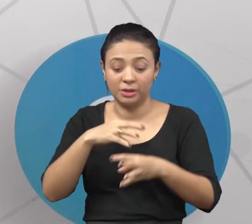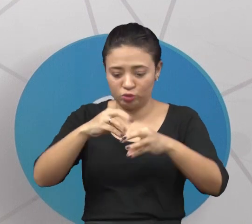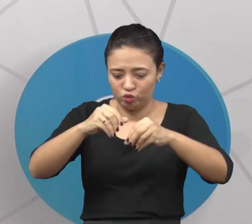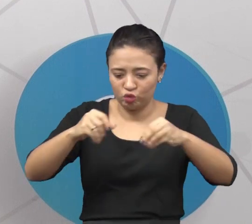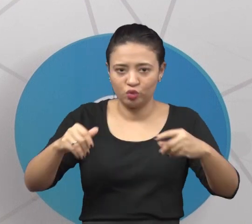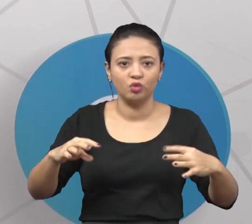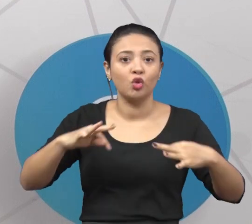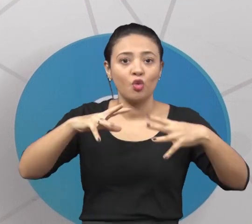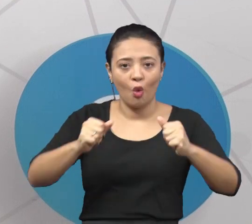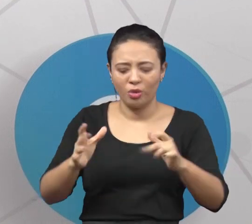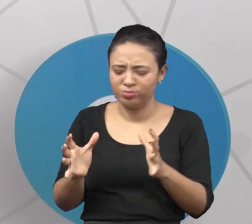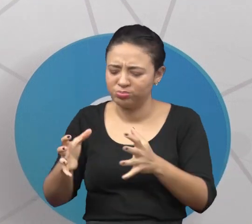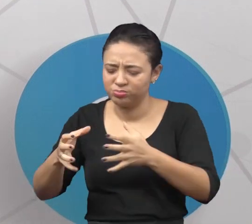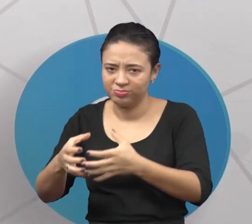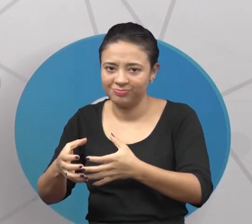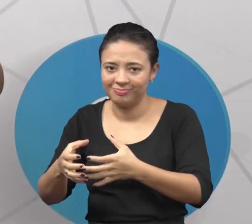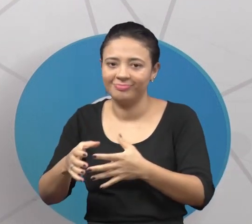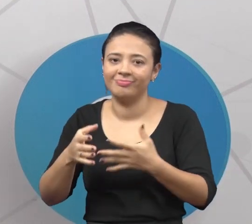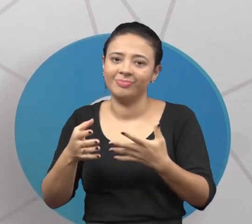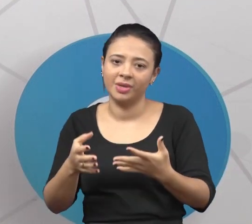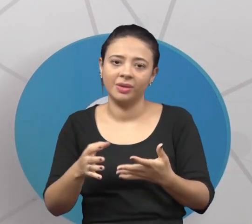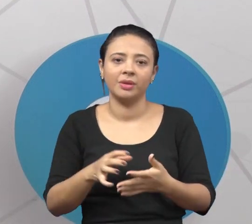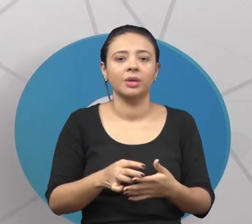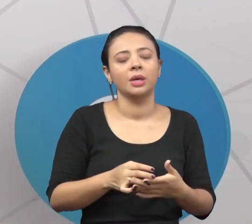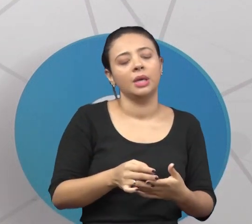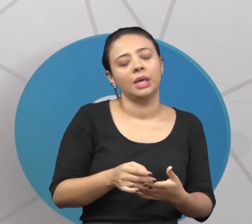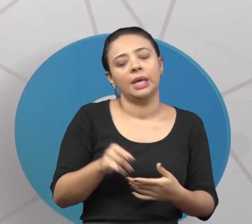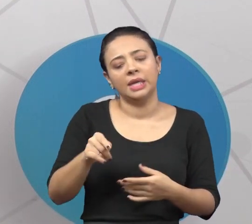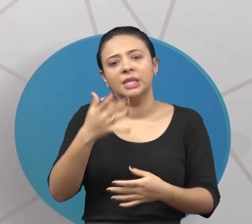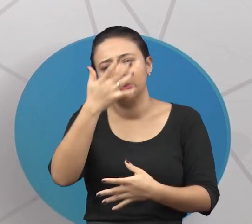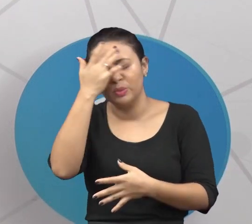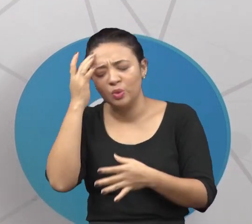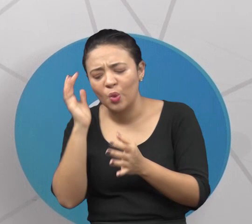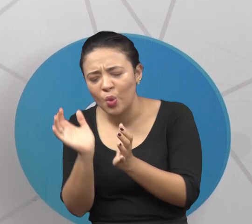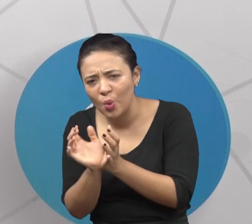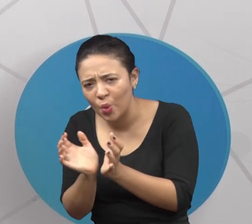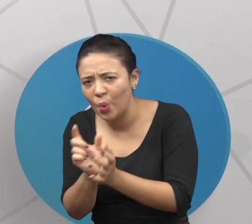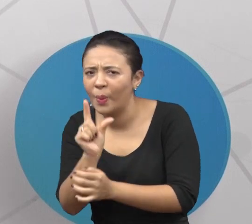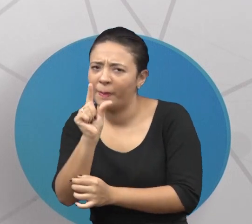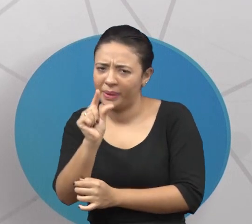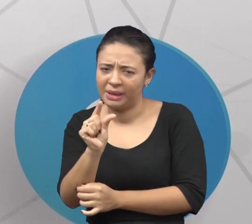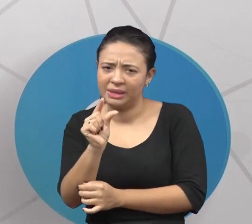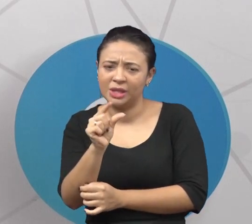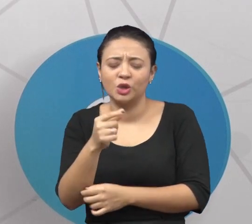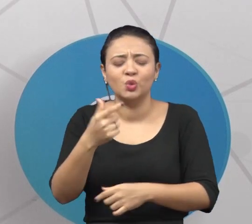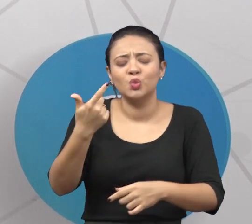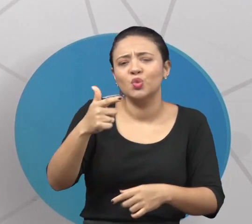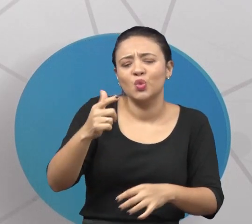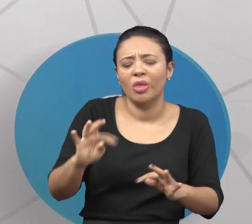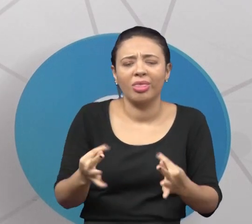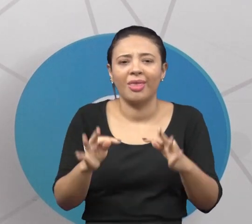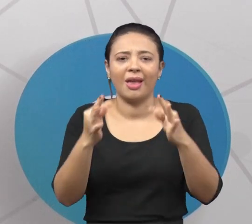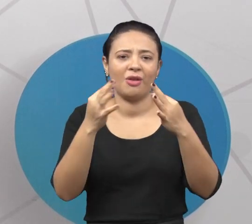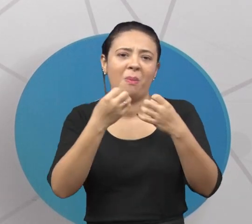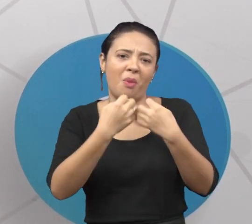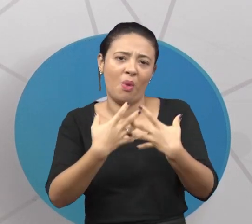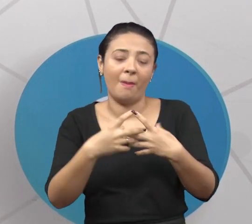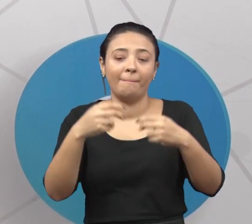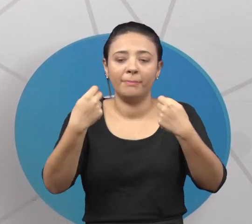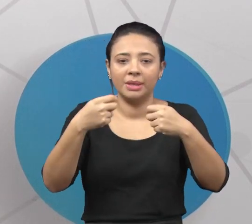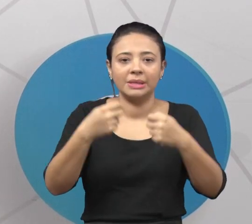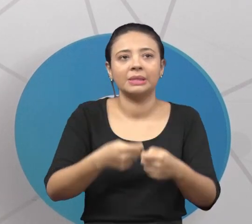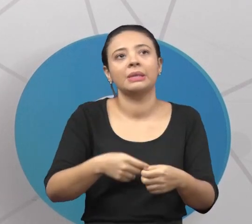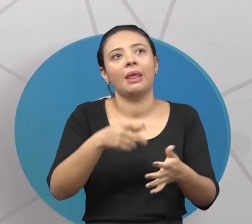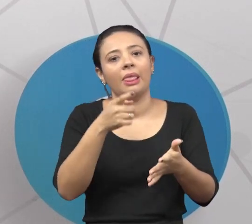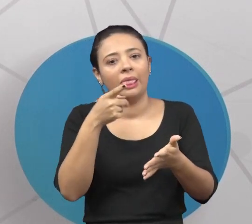grande investimento, eles não têm grande maquinário, eles precisam estar fazendo empréstimo aos nossos bancos estatais. E aí acabam se